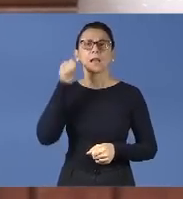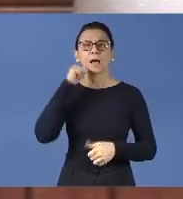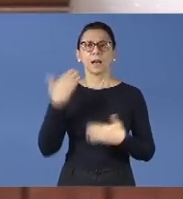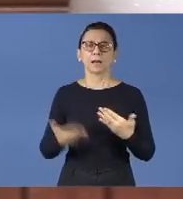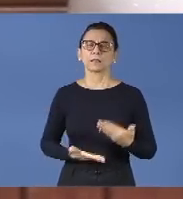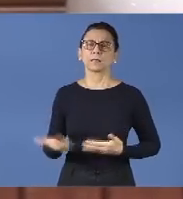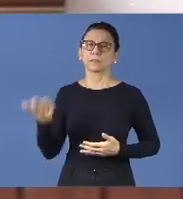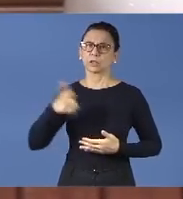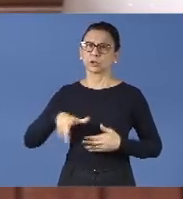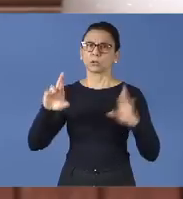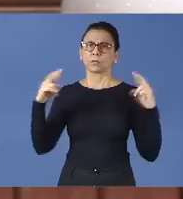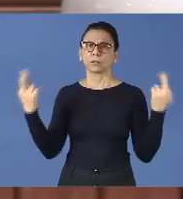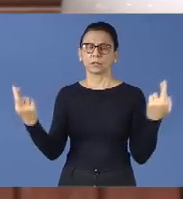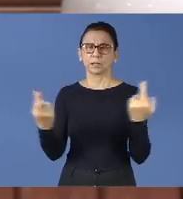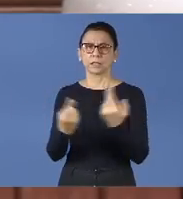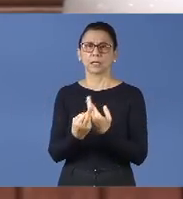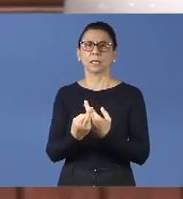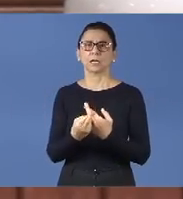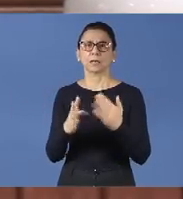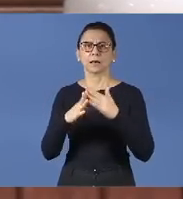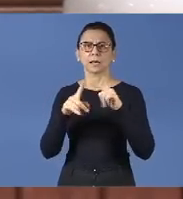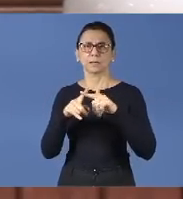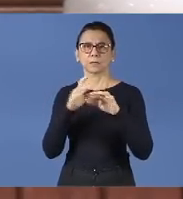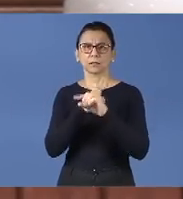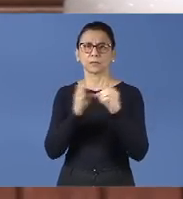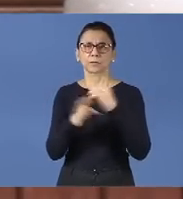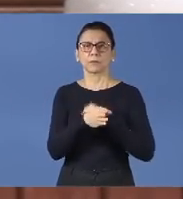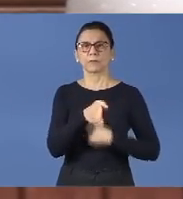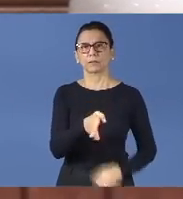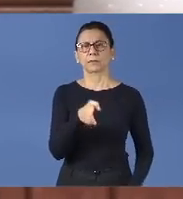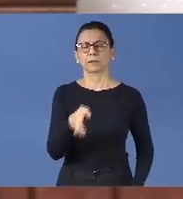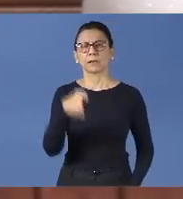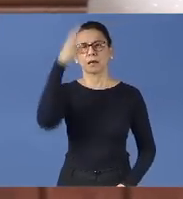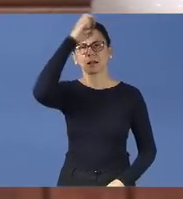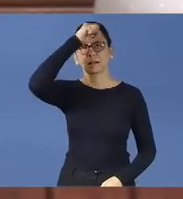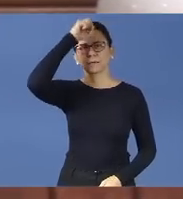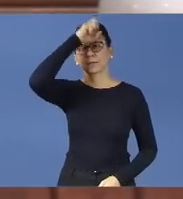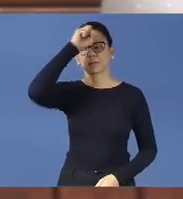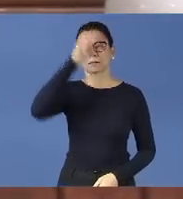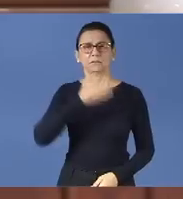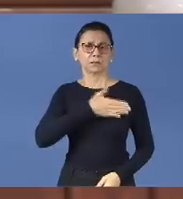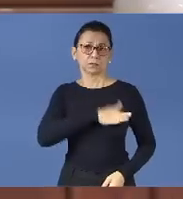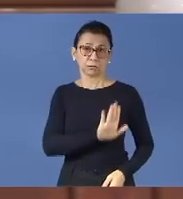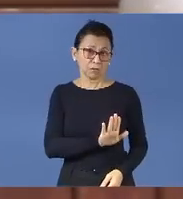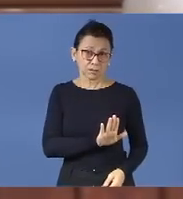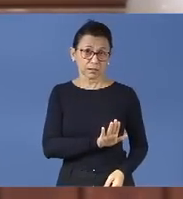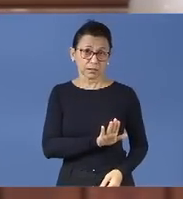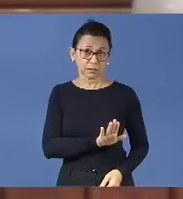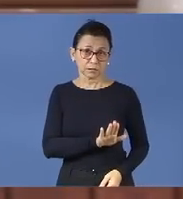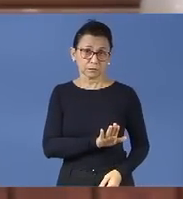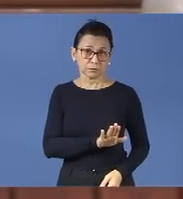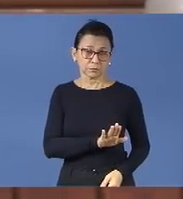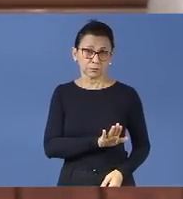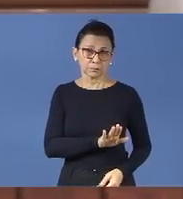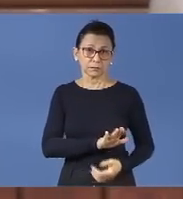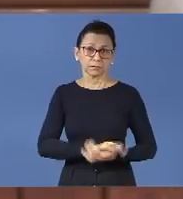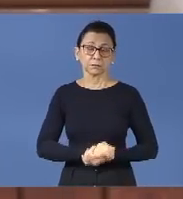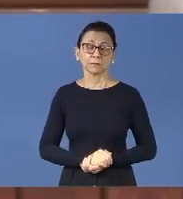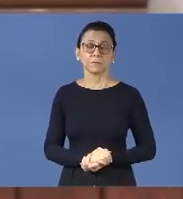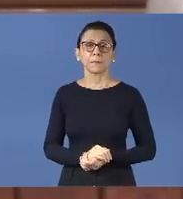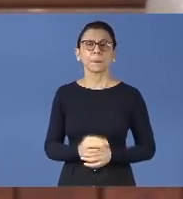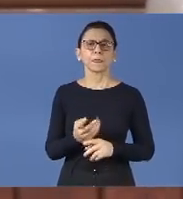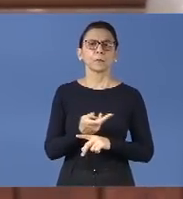a igreja tem que vir para a escola bíblica dominical para aprender. Então, você não gosta disso, foi procurado, tem sido procurado várias pessoas,